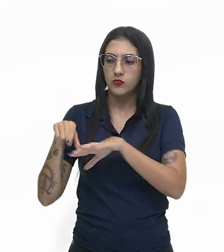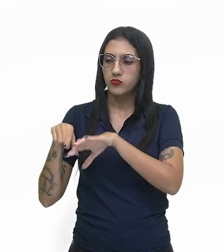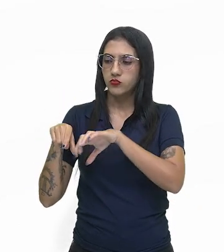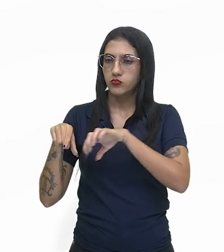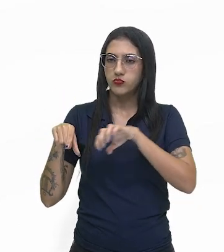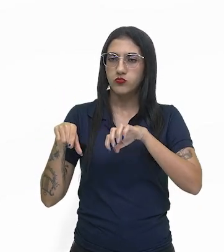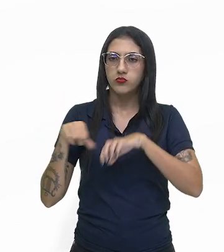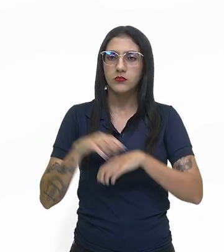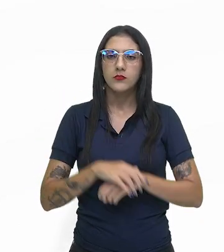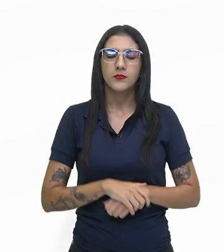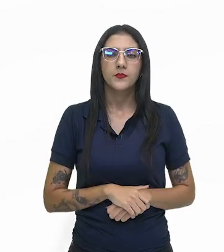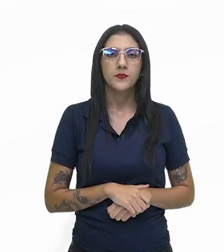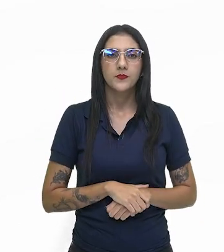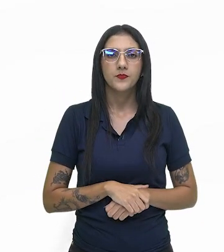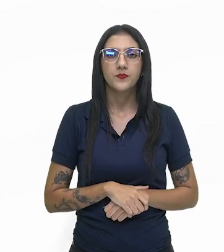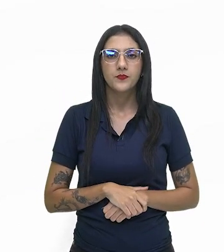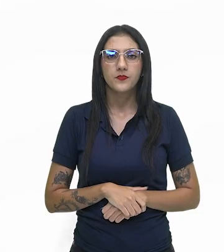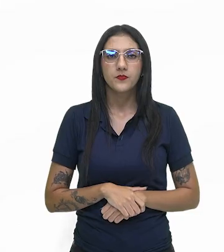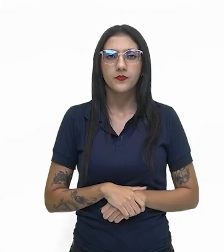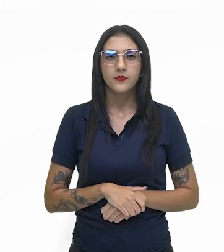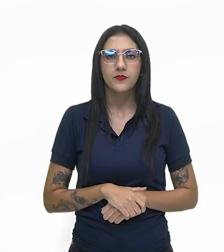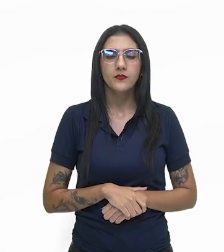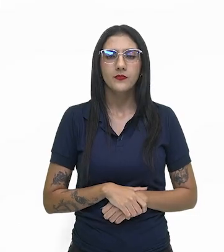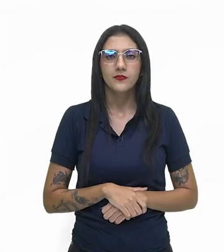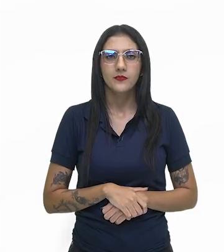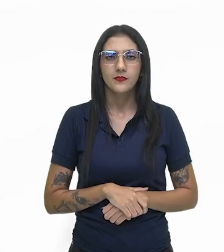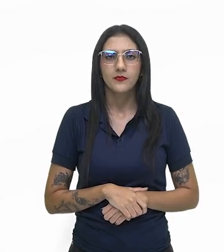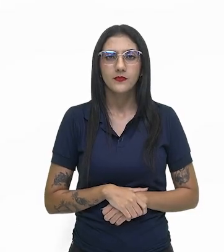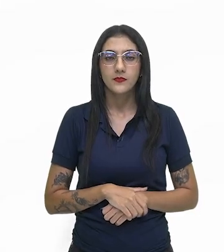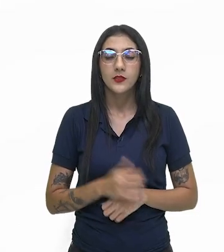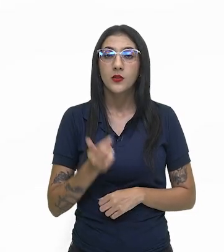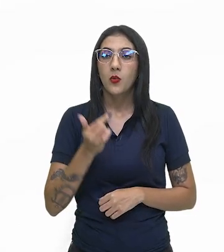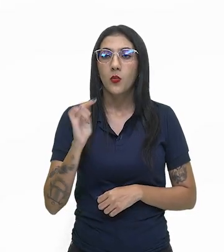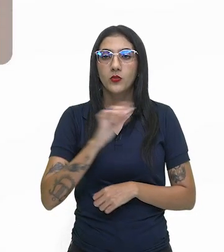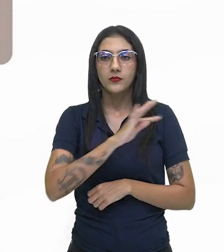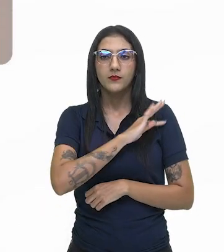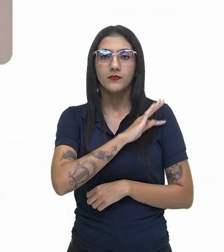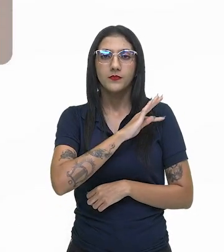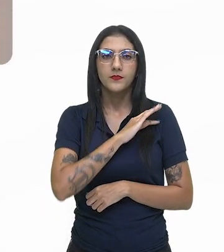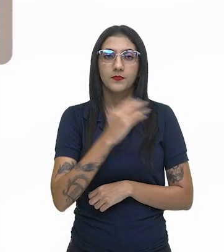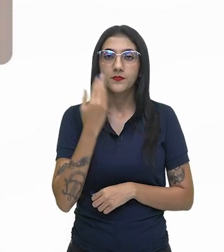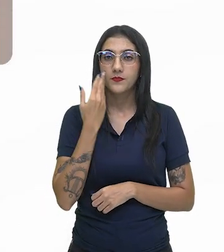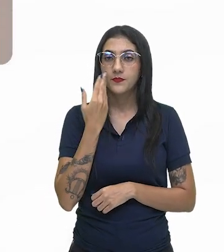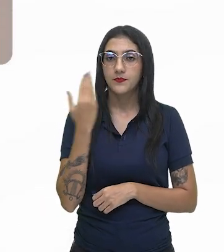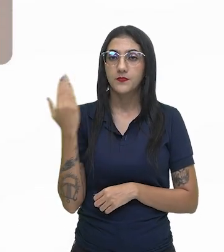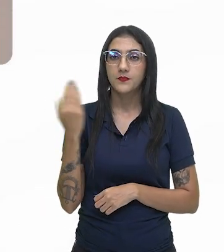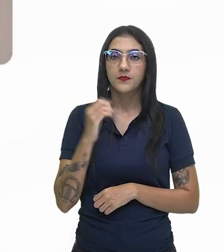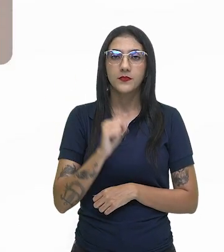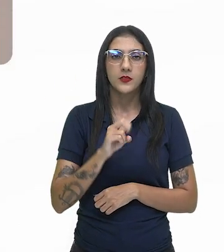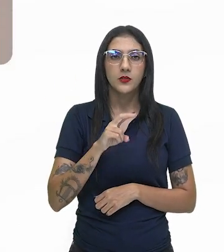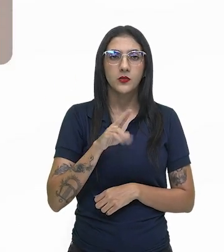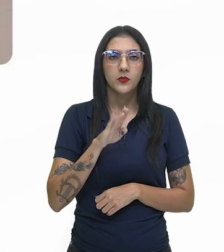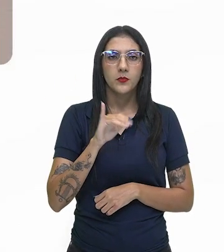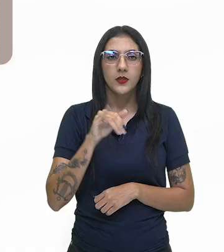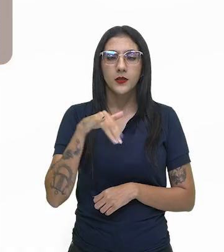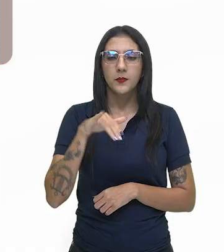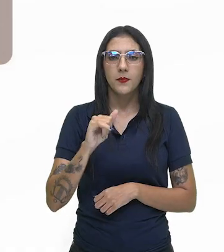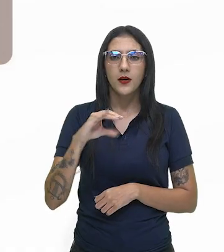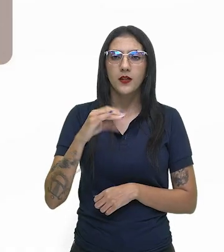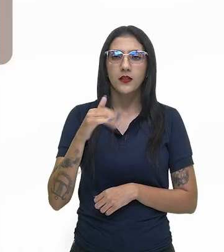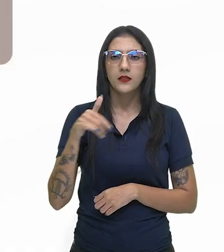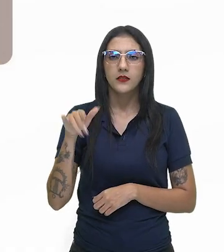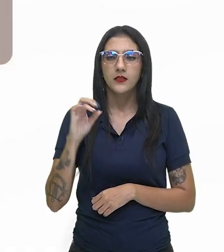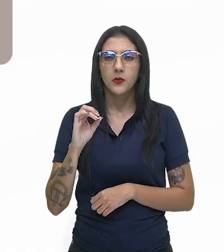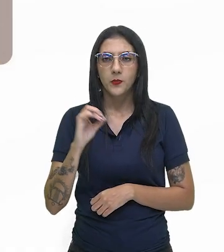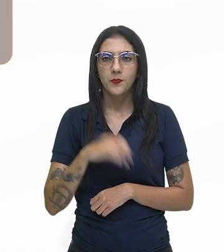por sólidos. Temos uma outra técnica que é chamada de sublimação. A sublimação